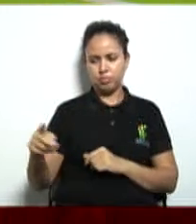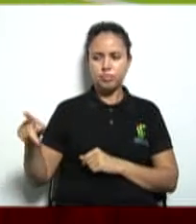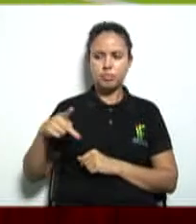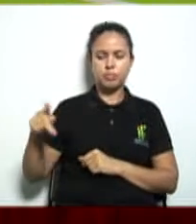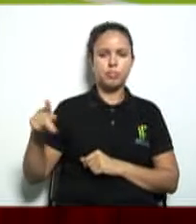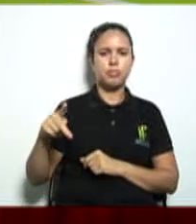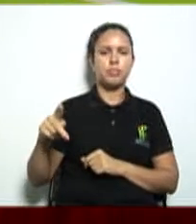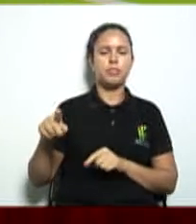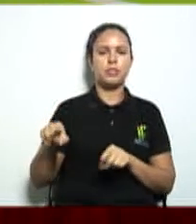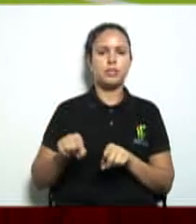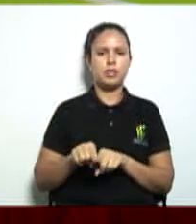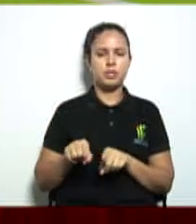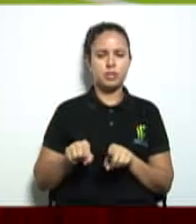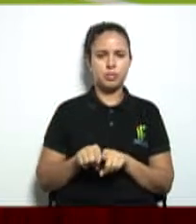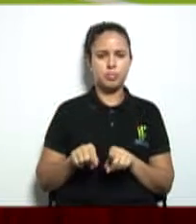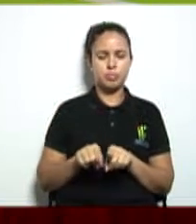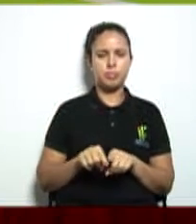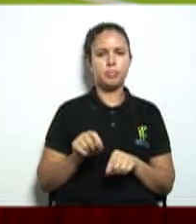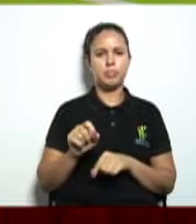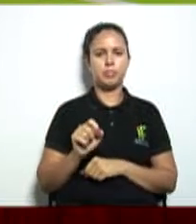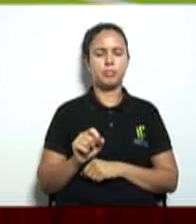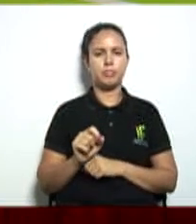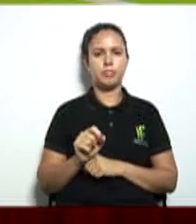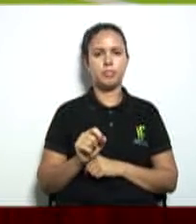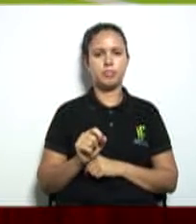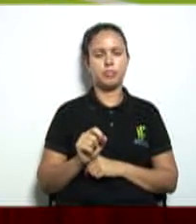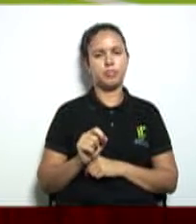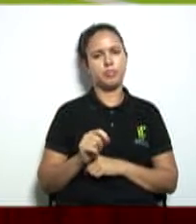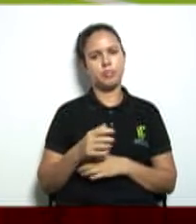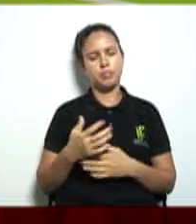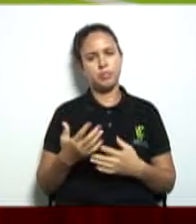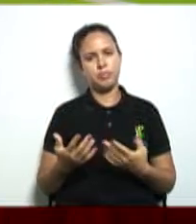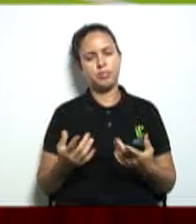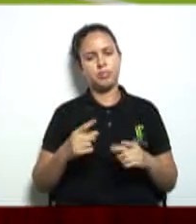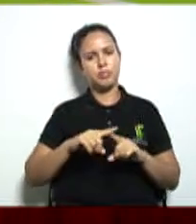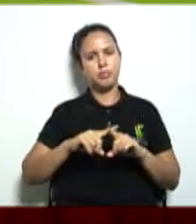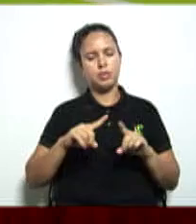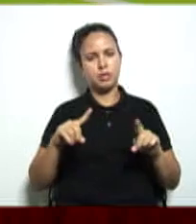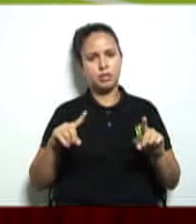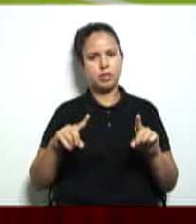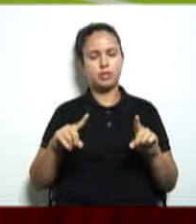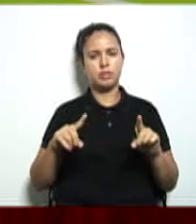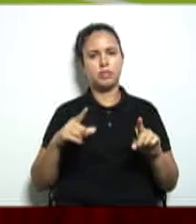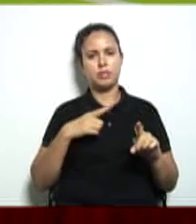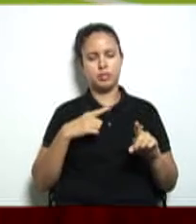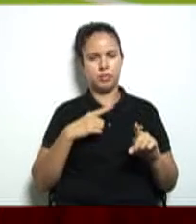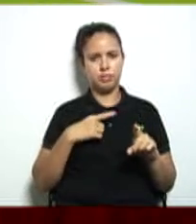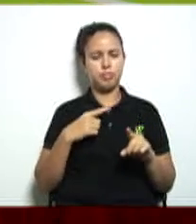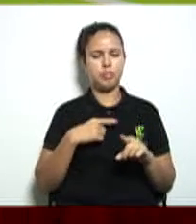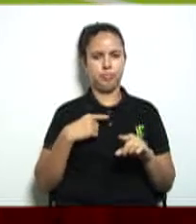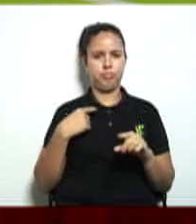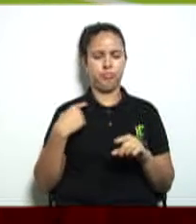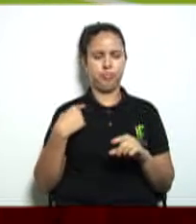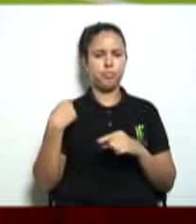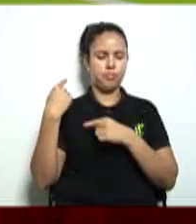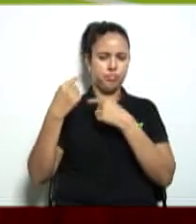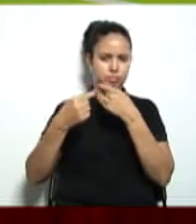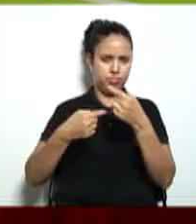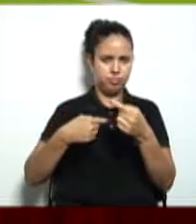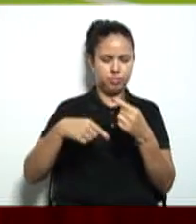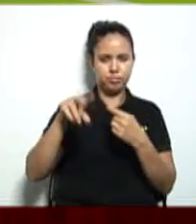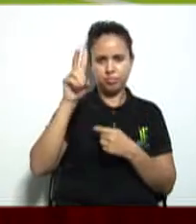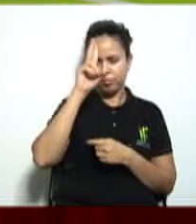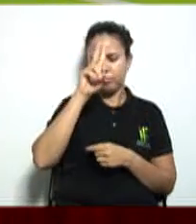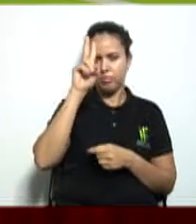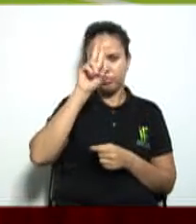der tempo, a gente vai colocar na próxima aula, né? Enfim, mas como vai ser a revisão, né? Que vai ser da nossa provinha,